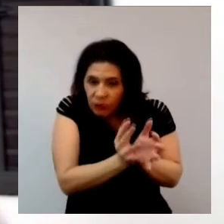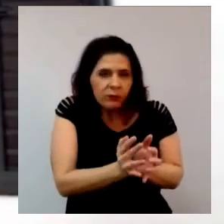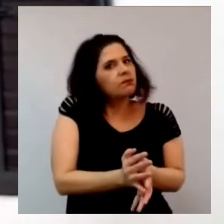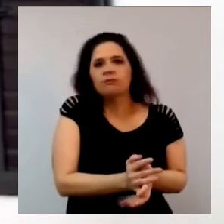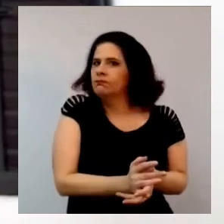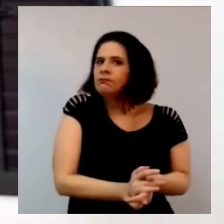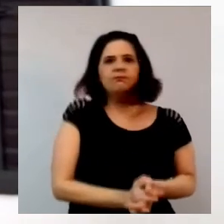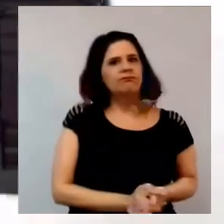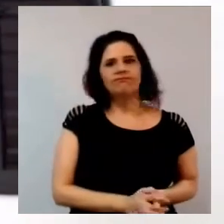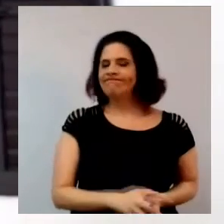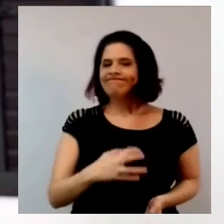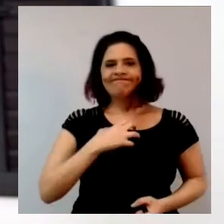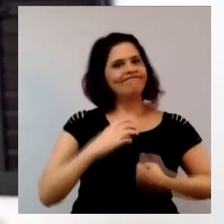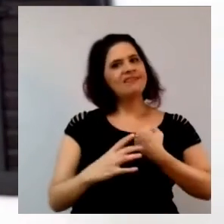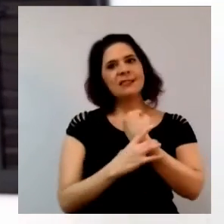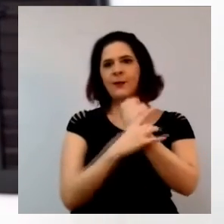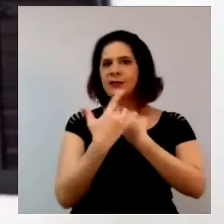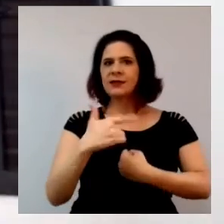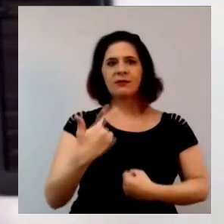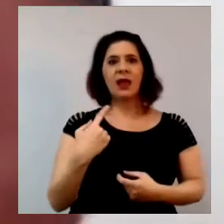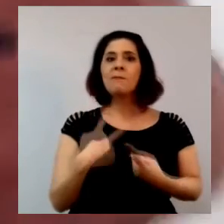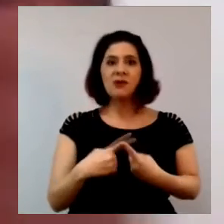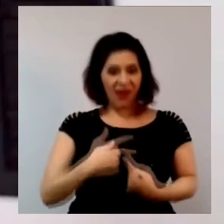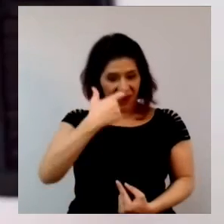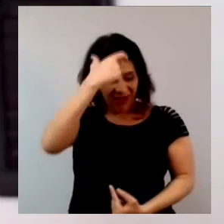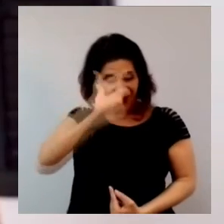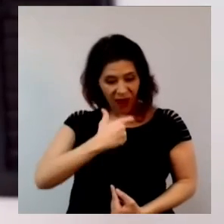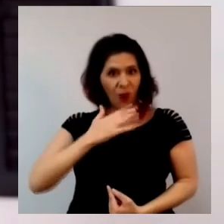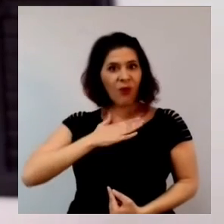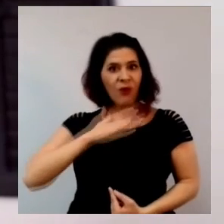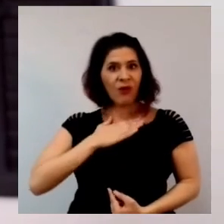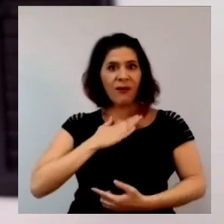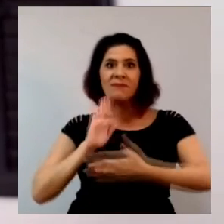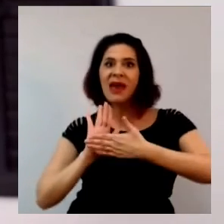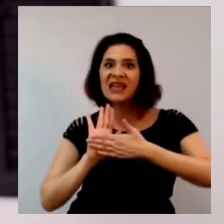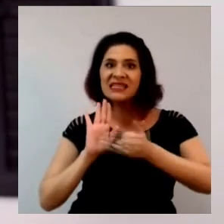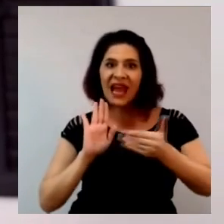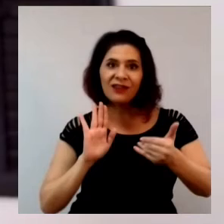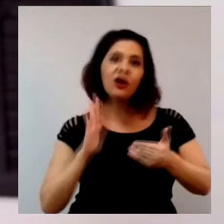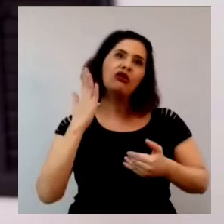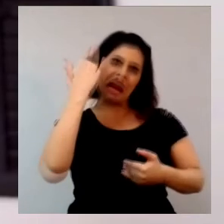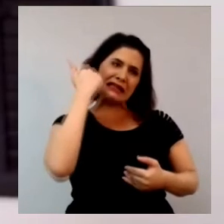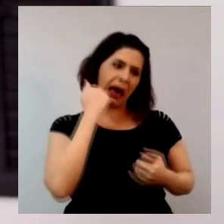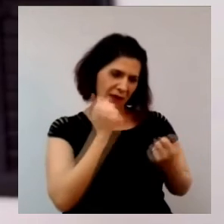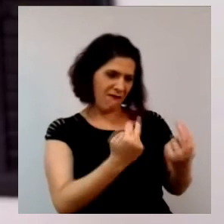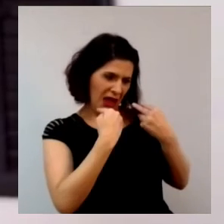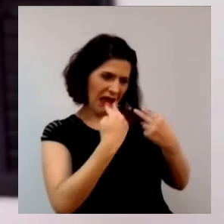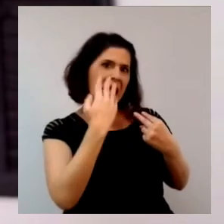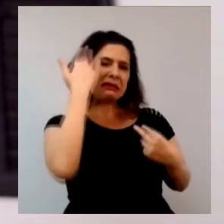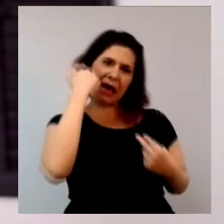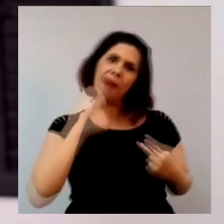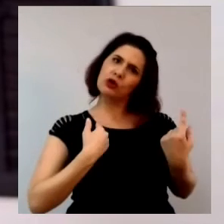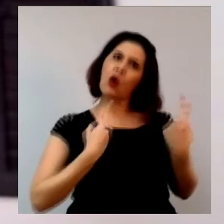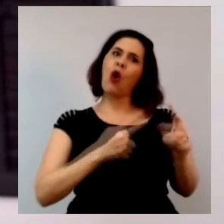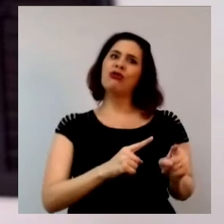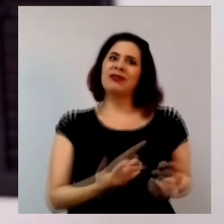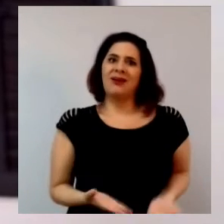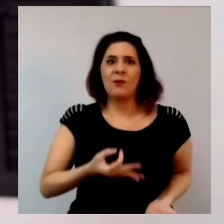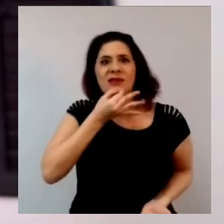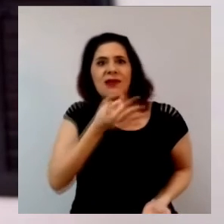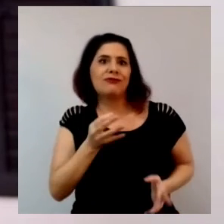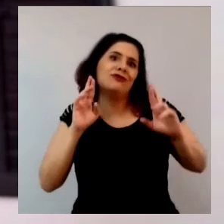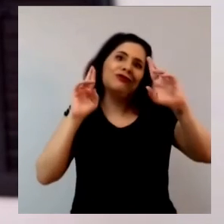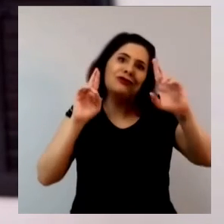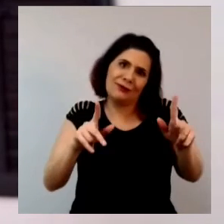minha estética, quem eu sou, eu já entrego que eu tô contra o cara, entendeu? Então tem uma questão ali de que eu acho que